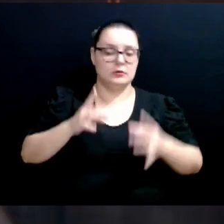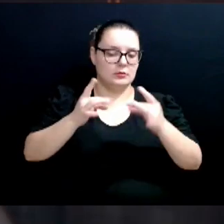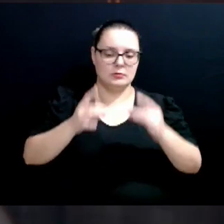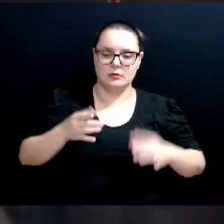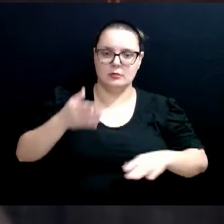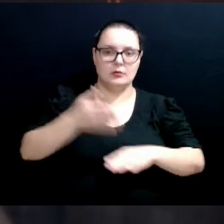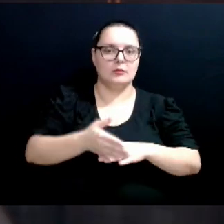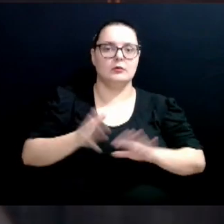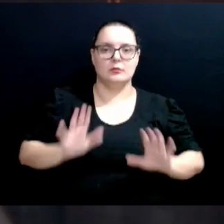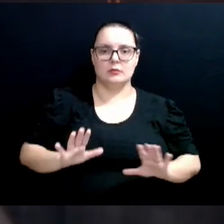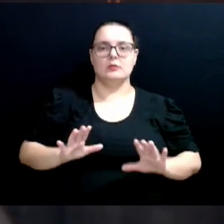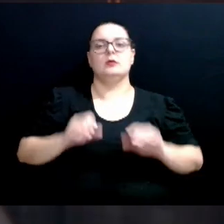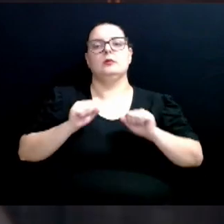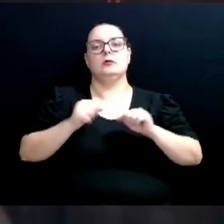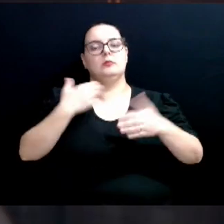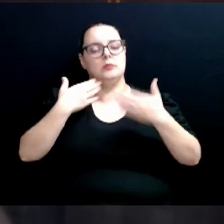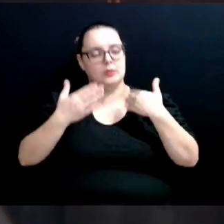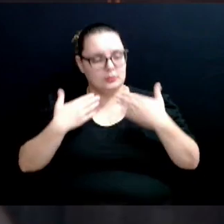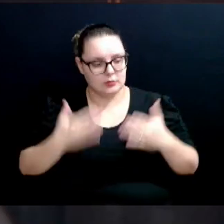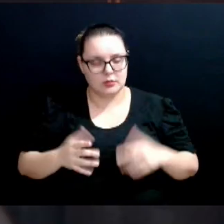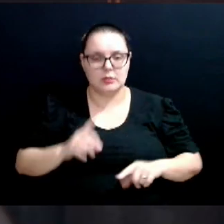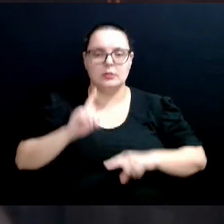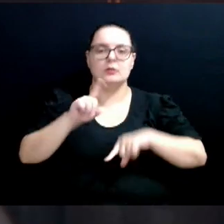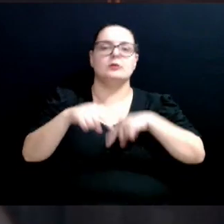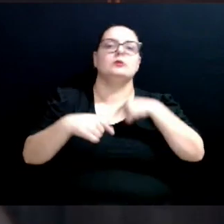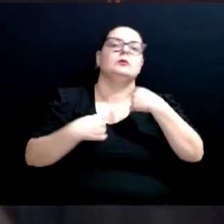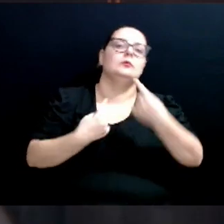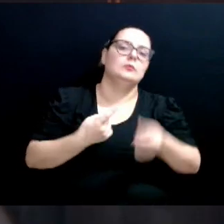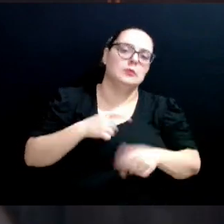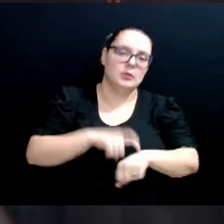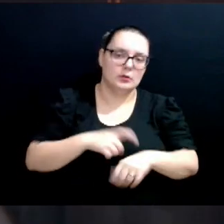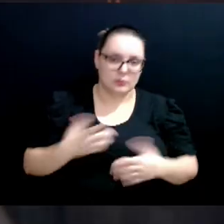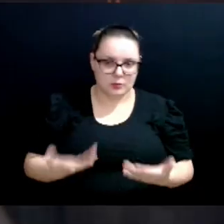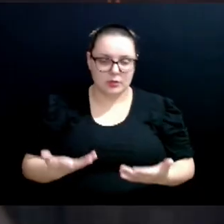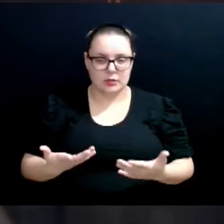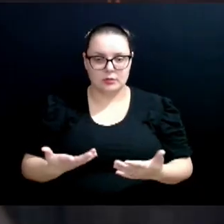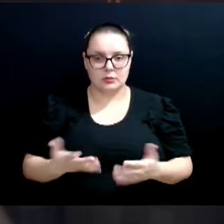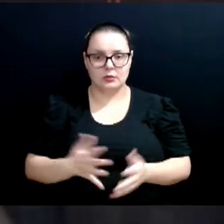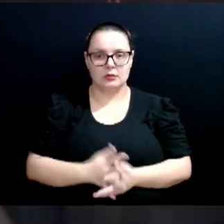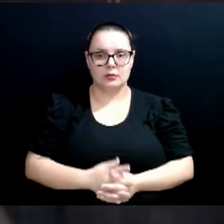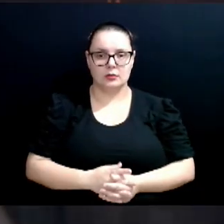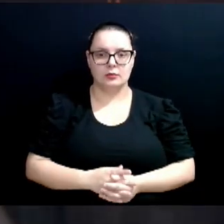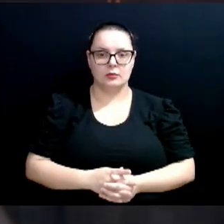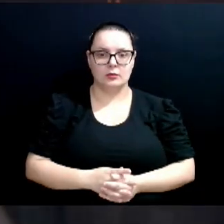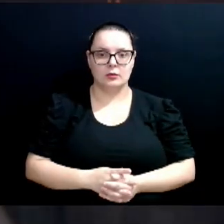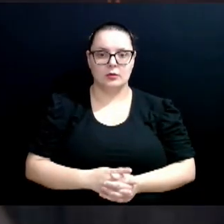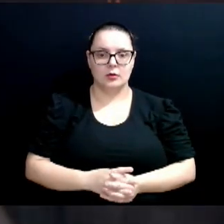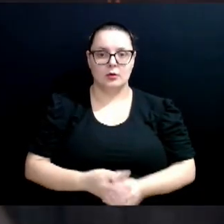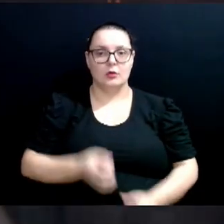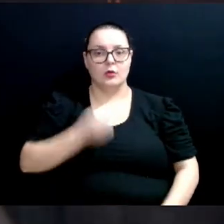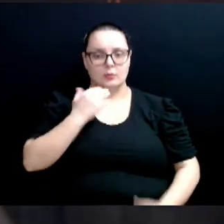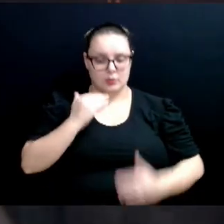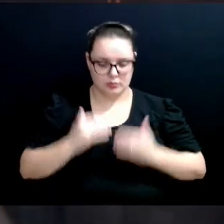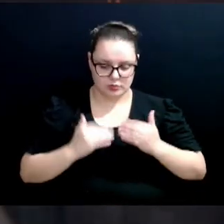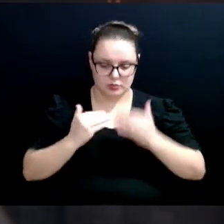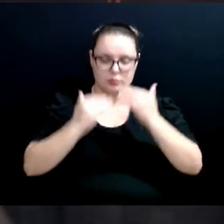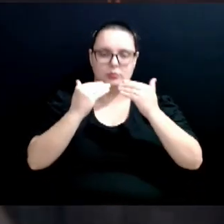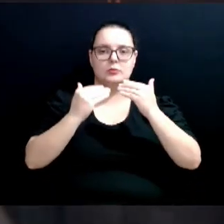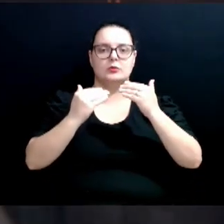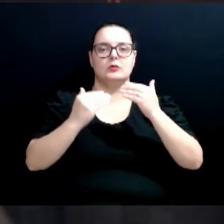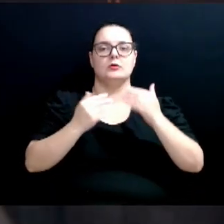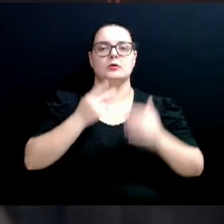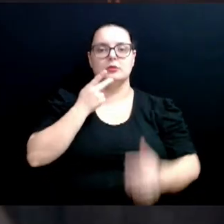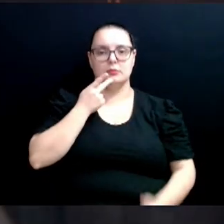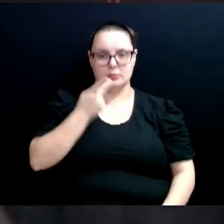gente pode conversar disso, em um outro momento", mas o bom é quando a pessoa desenvolve o repertório de dizer aquilo que ela